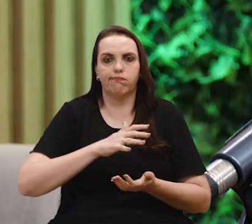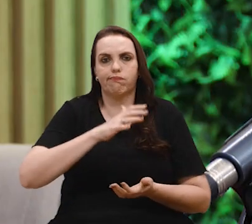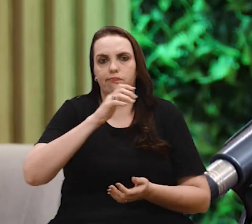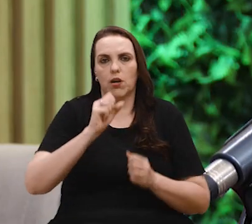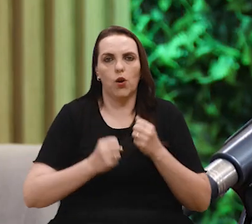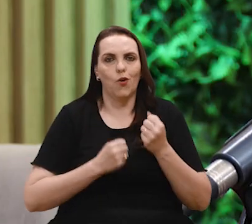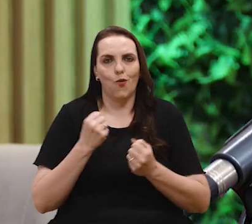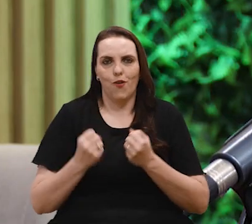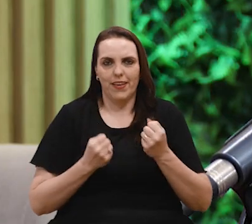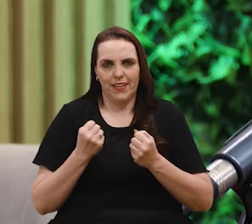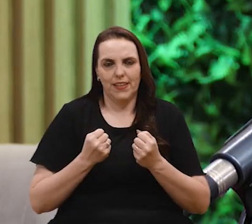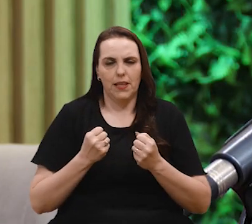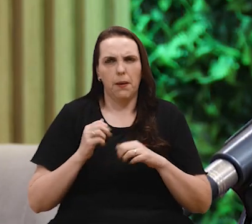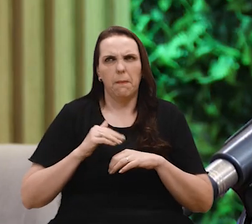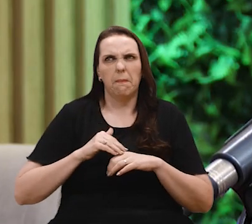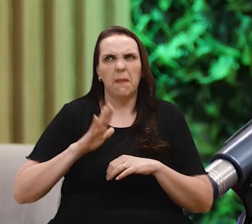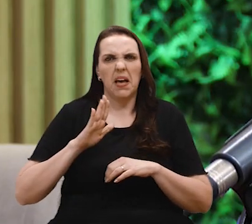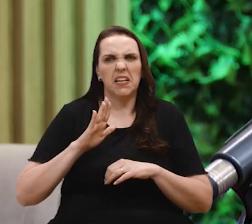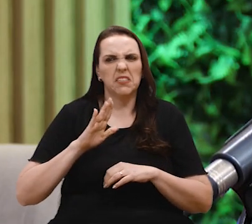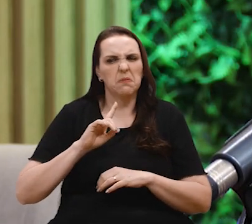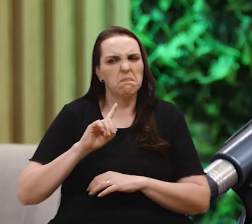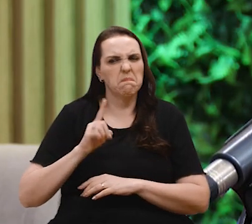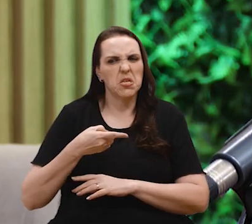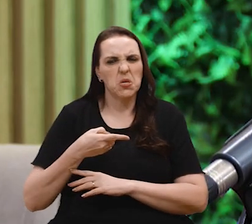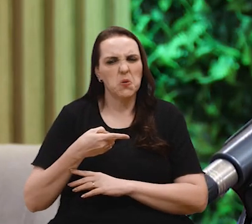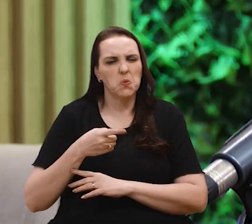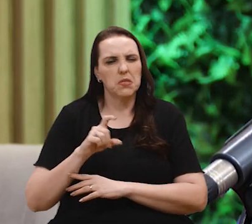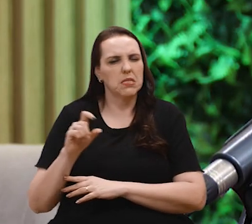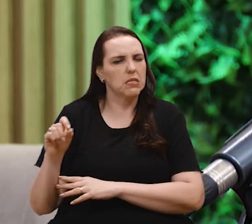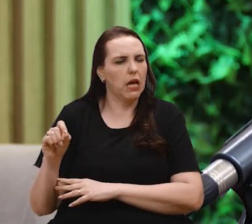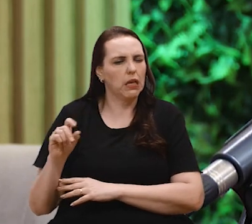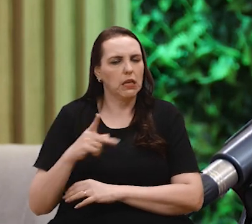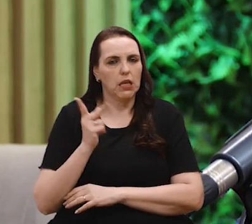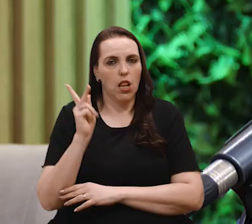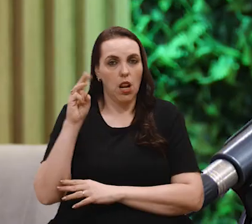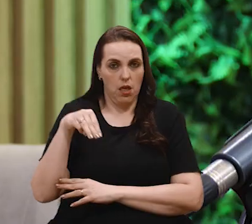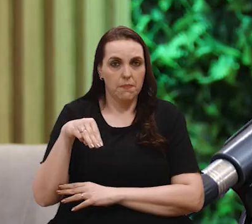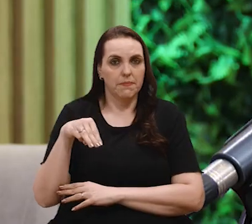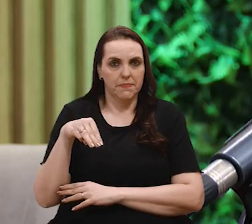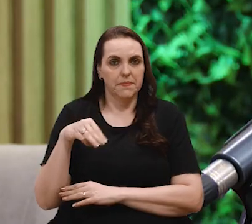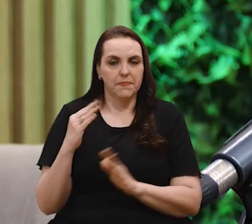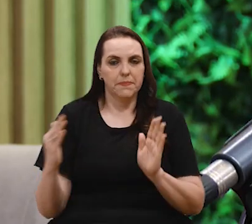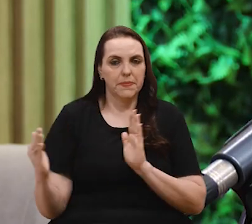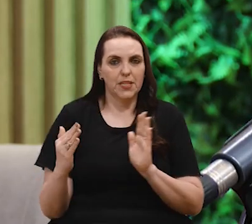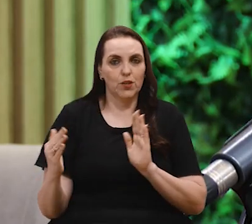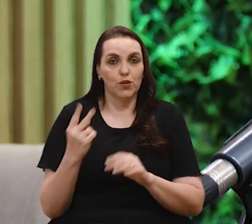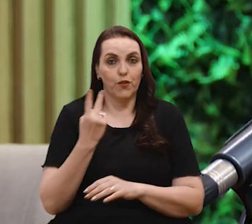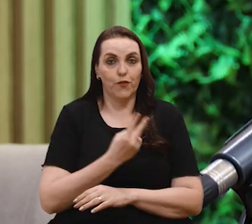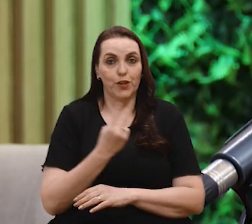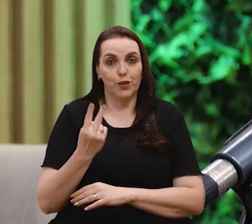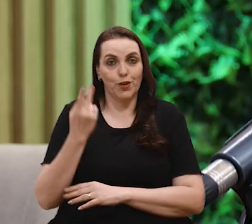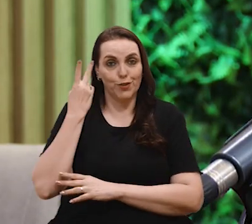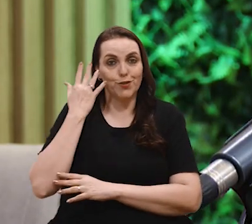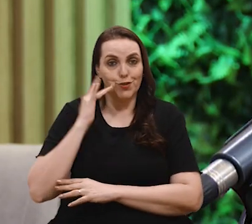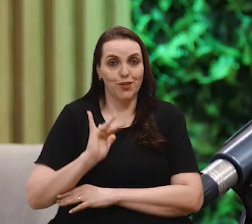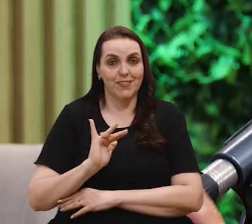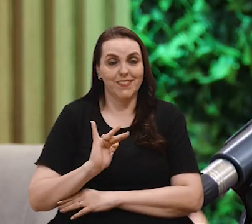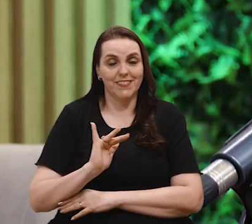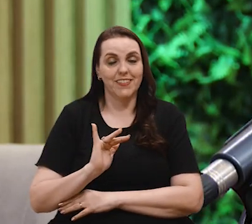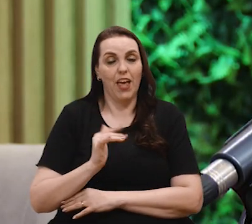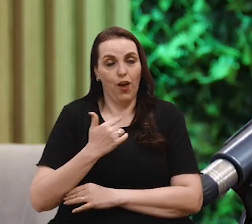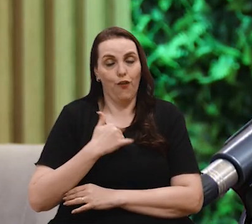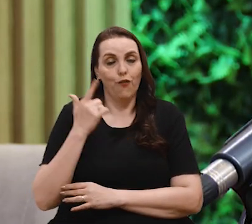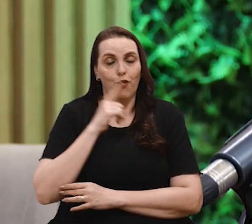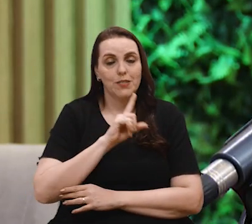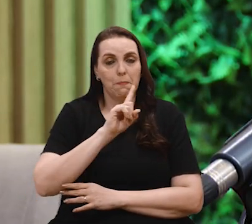eu já passei mais de eu estou com quase 1.100 quilômetros dentro desse período de 22 dias. Provavelmente vou